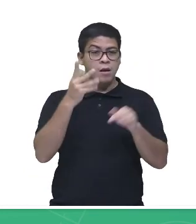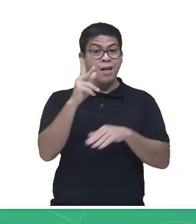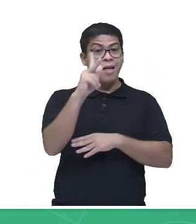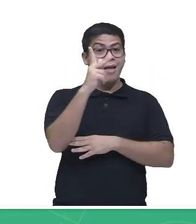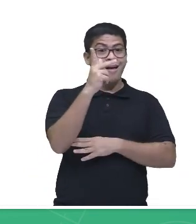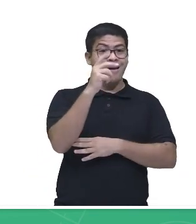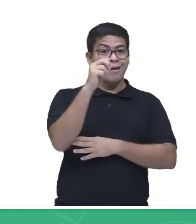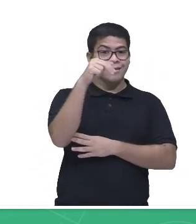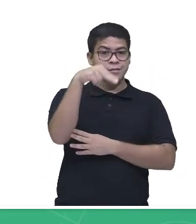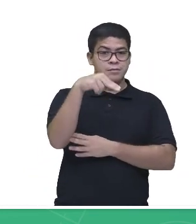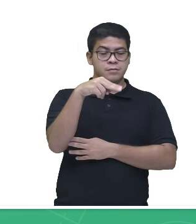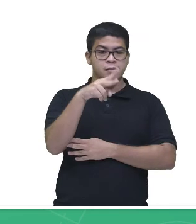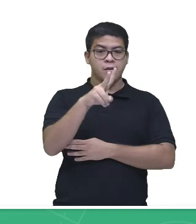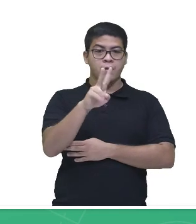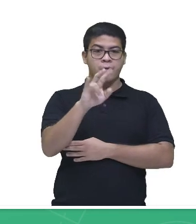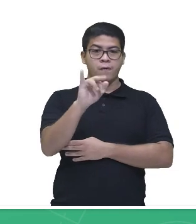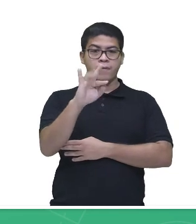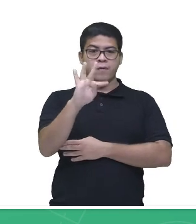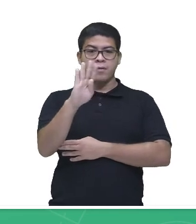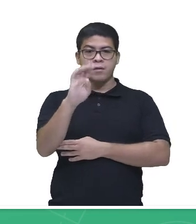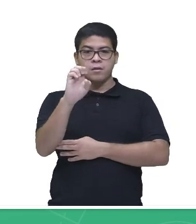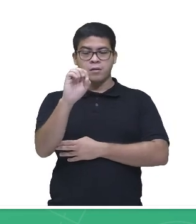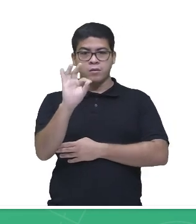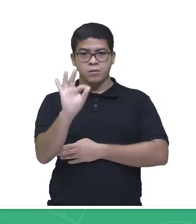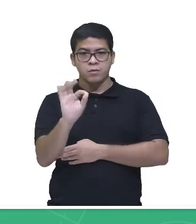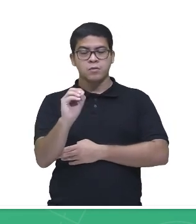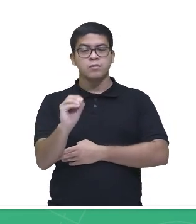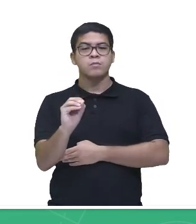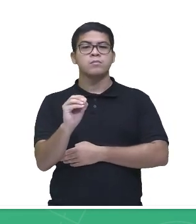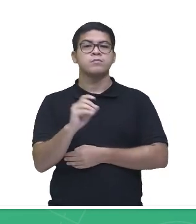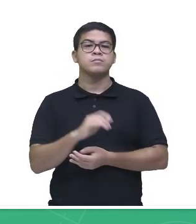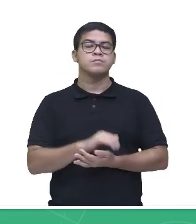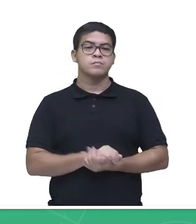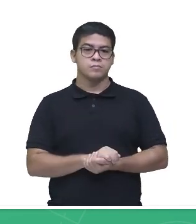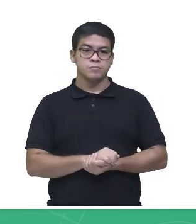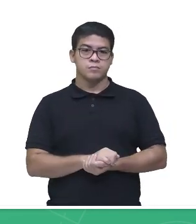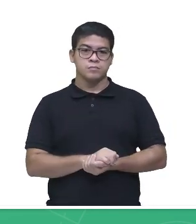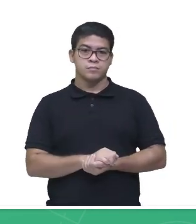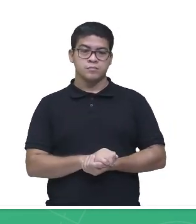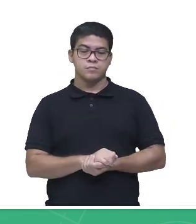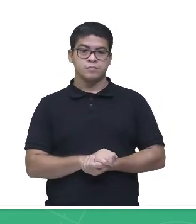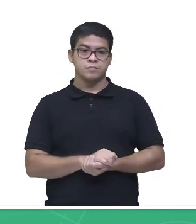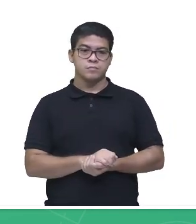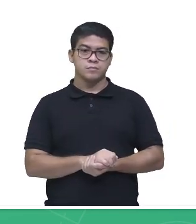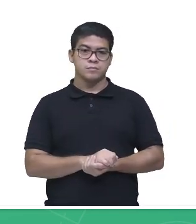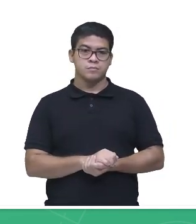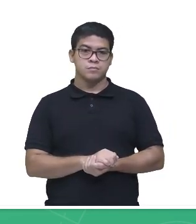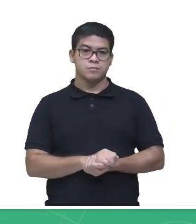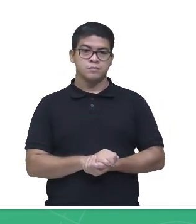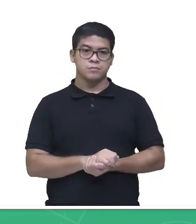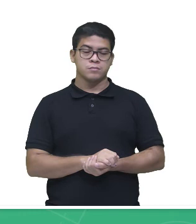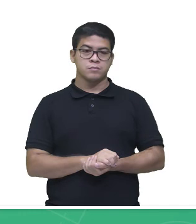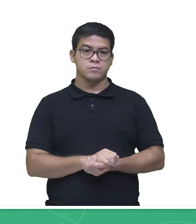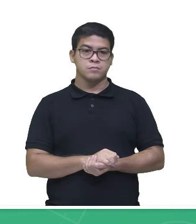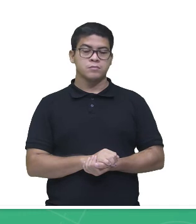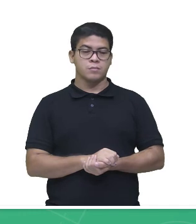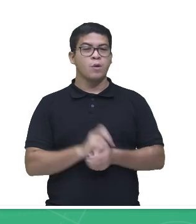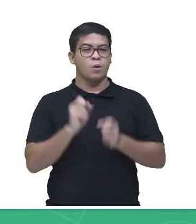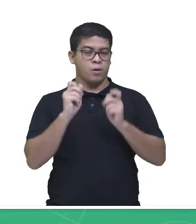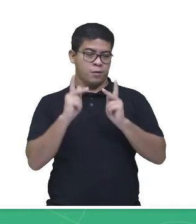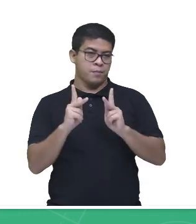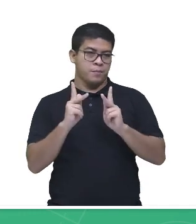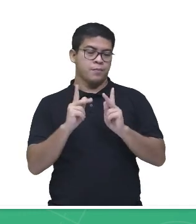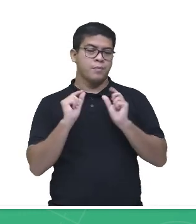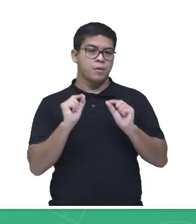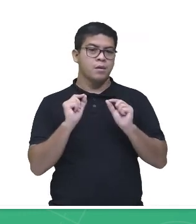la farmácia. Em português, hoje de manhã, os meus pais viram o João lá na farmácia. Ok.